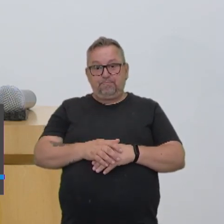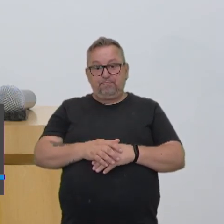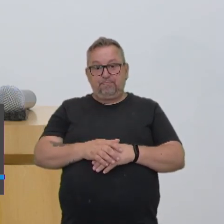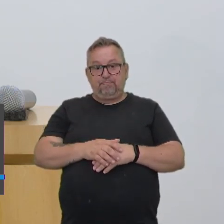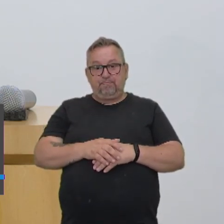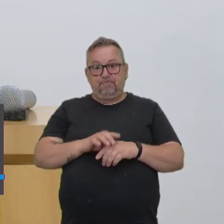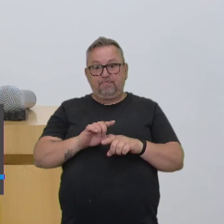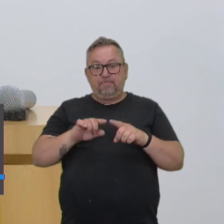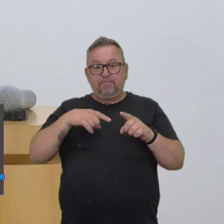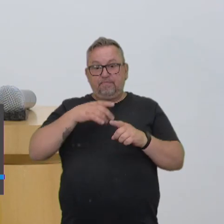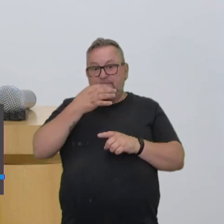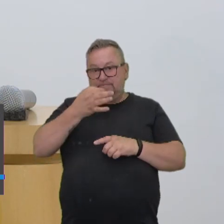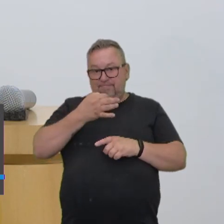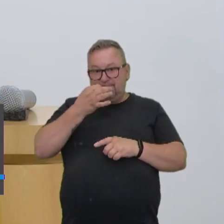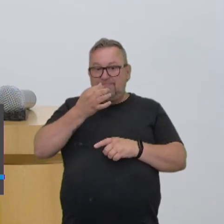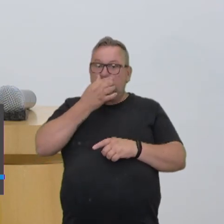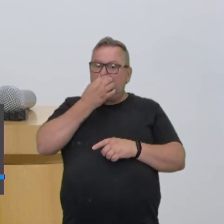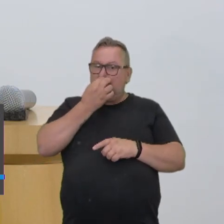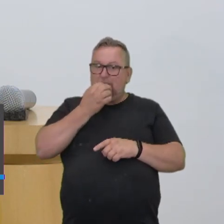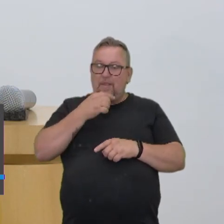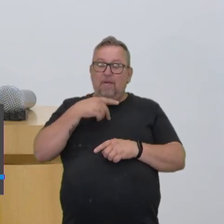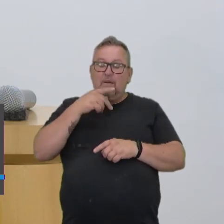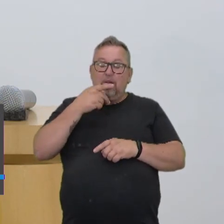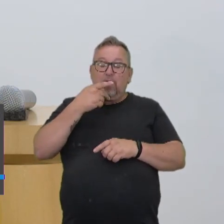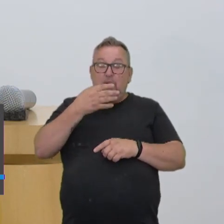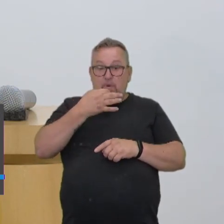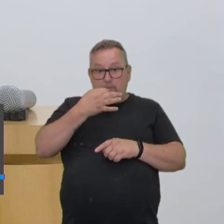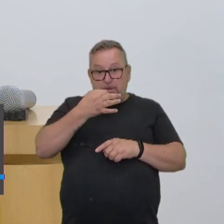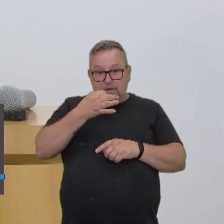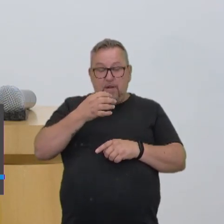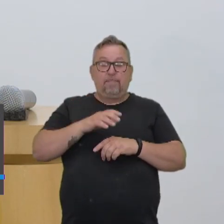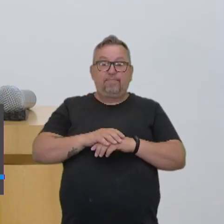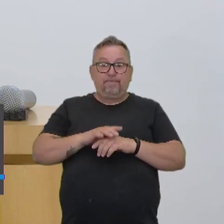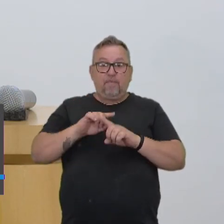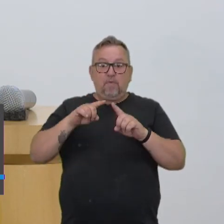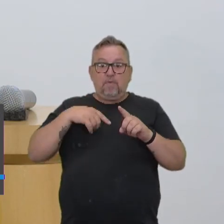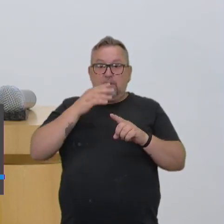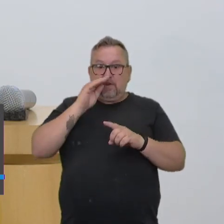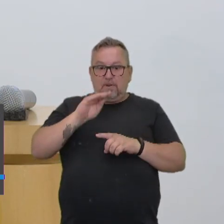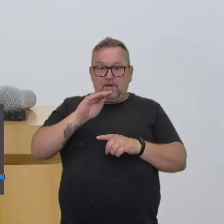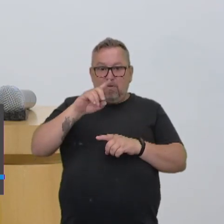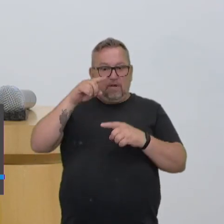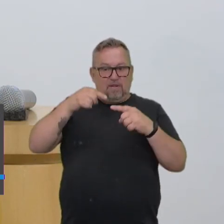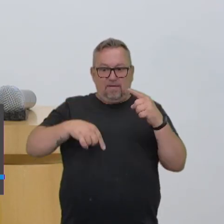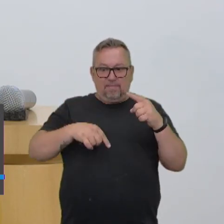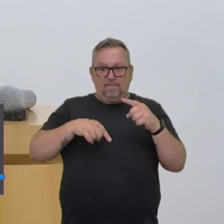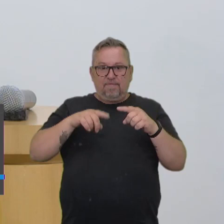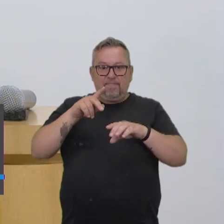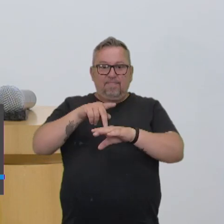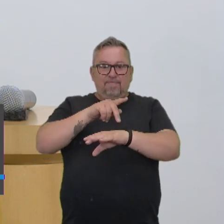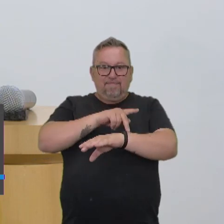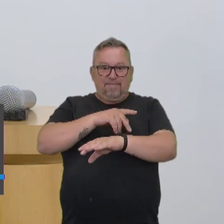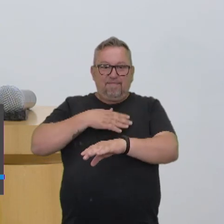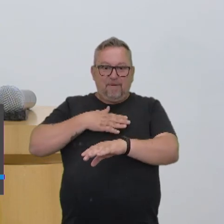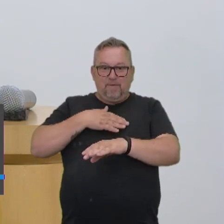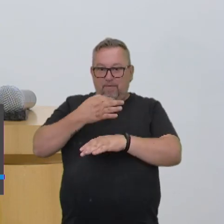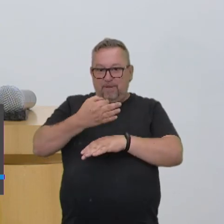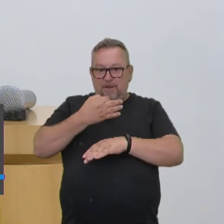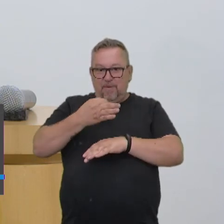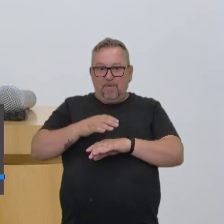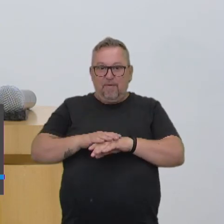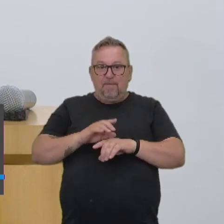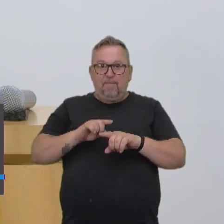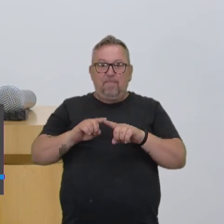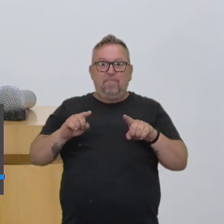É óbvio, a minha opinião é uma opinião impopular e é minha, por isso que, tipo, ignorem isso, não tem nenhum valor pedagógico, é minha opinião.